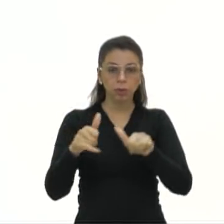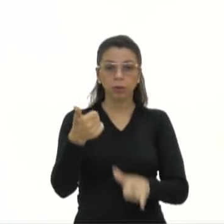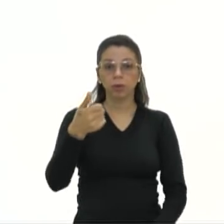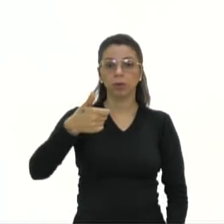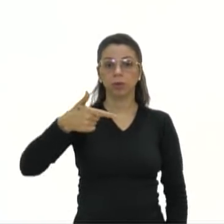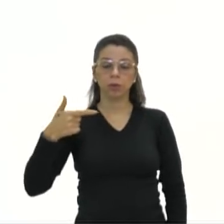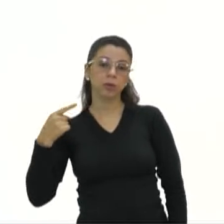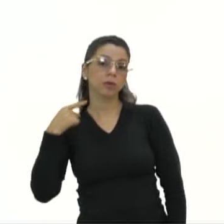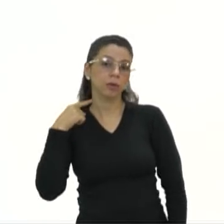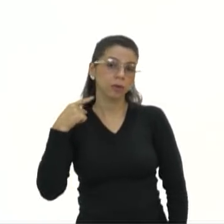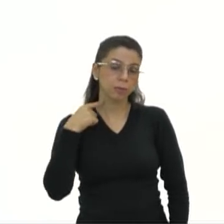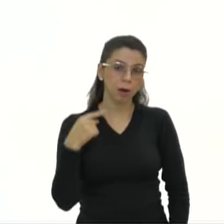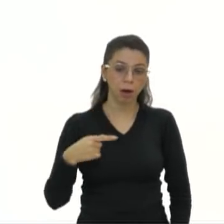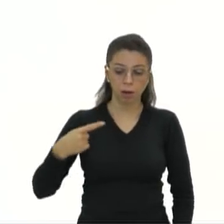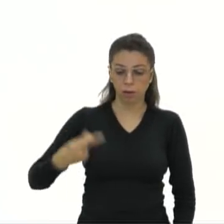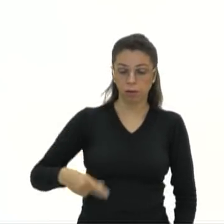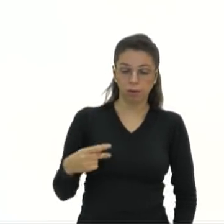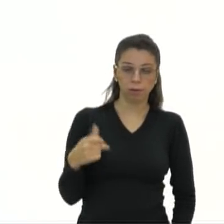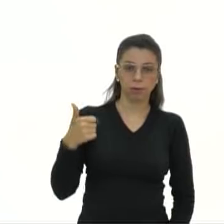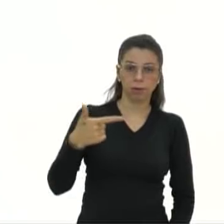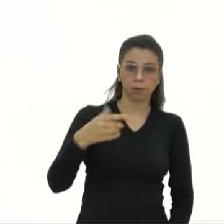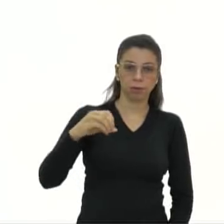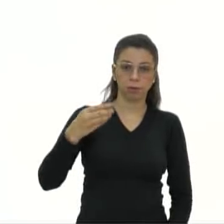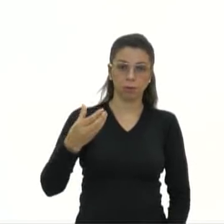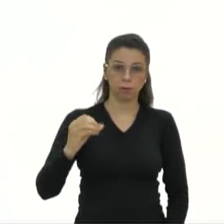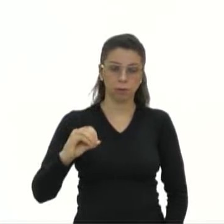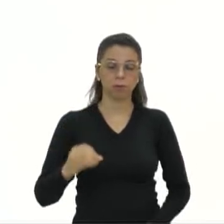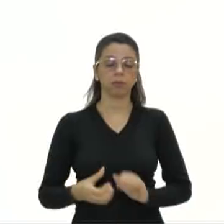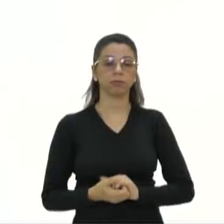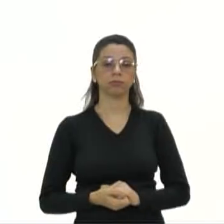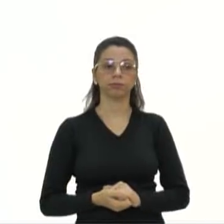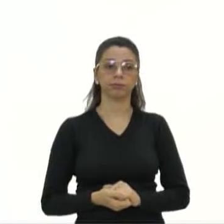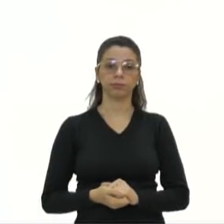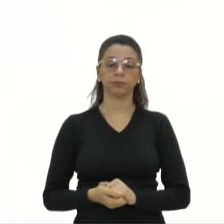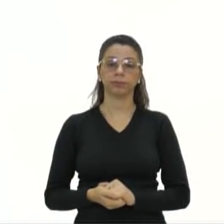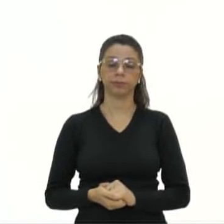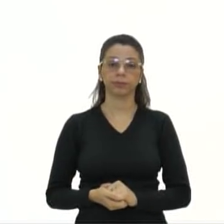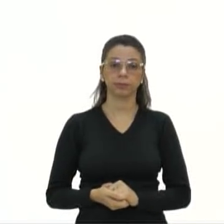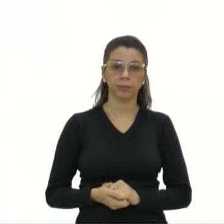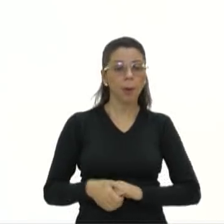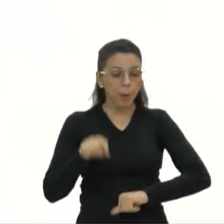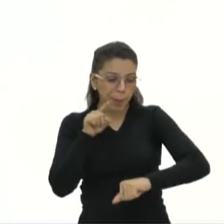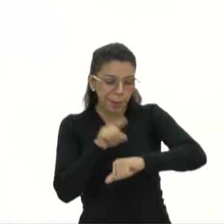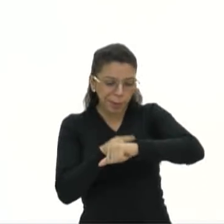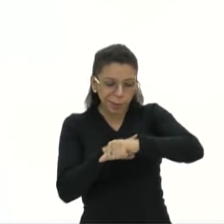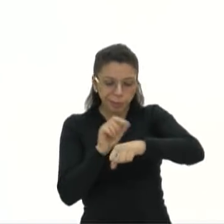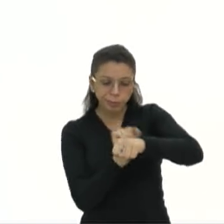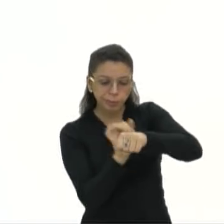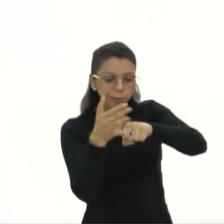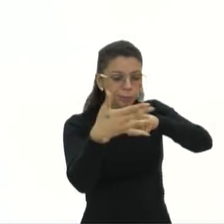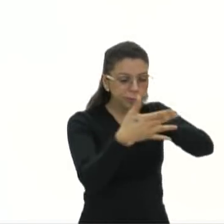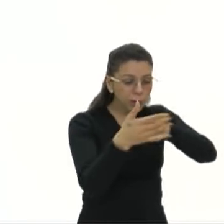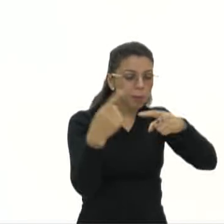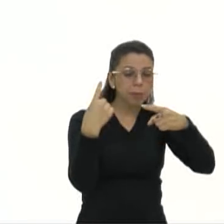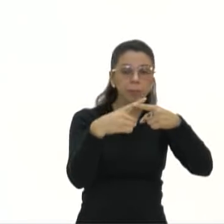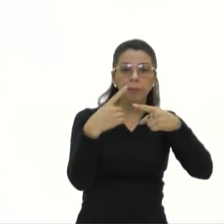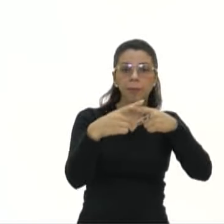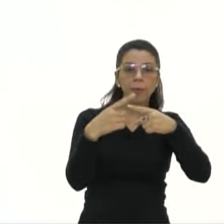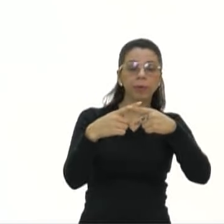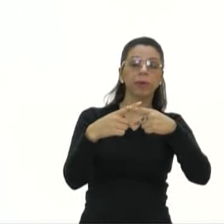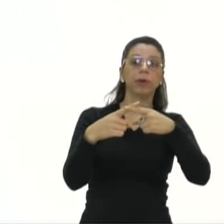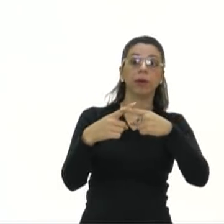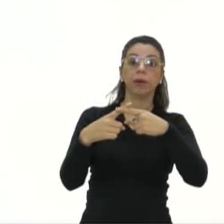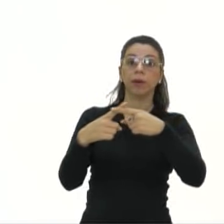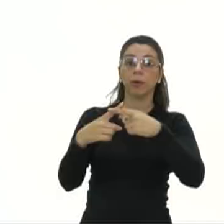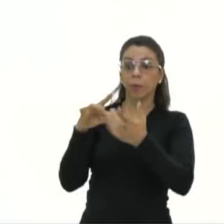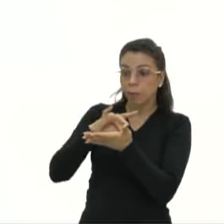maio deste ano. Então, vamos ler? Nesta época de quarentena, por causa da pandemia, o